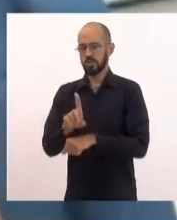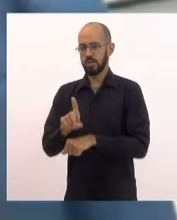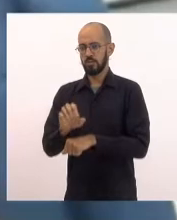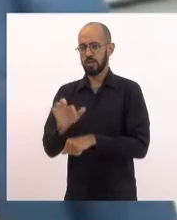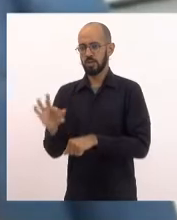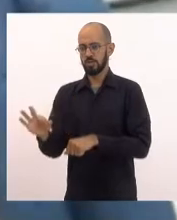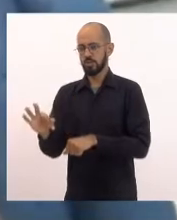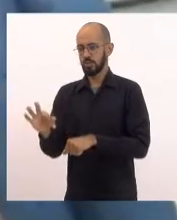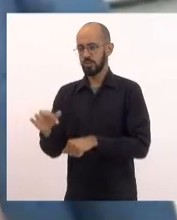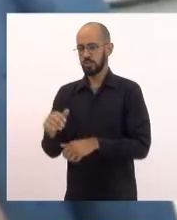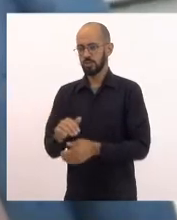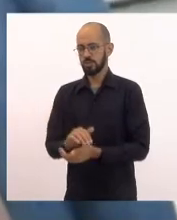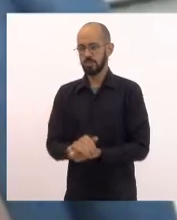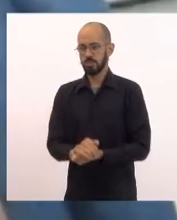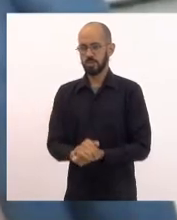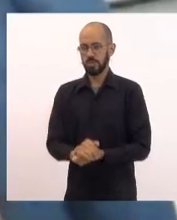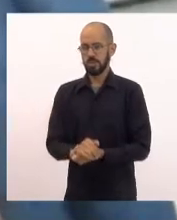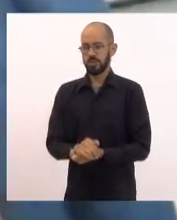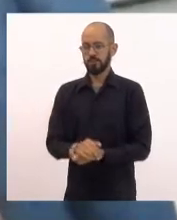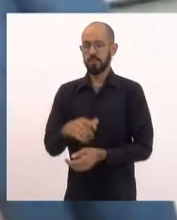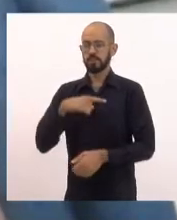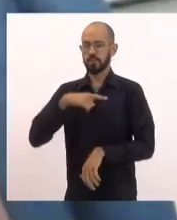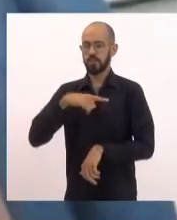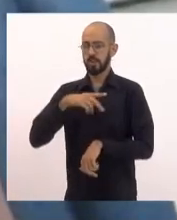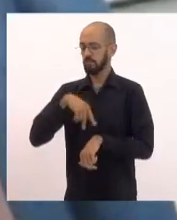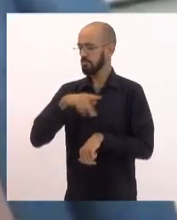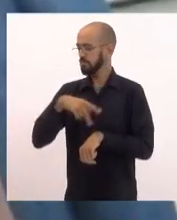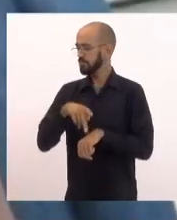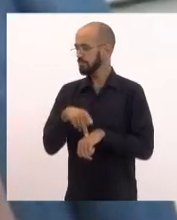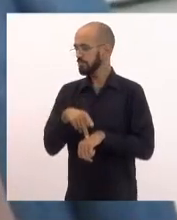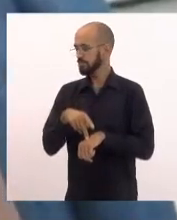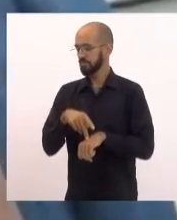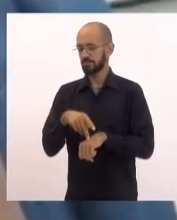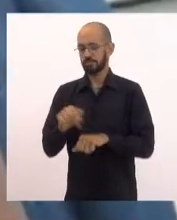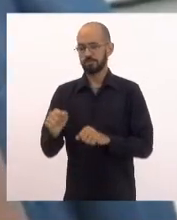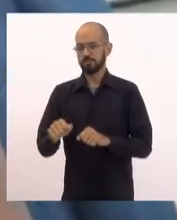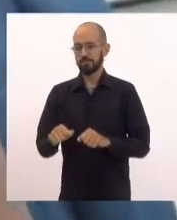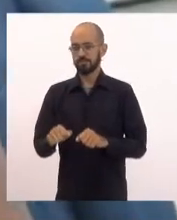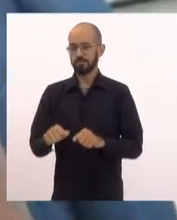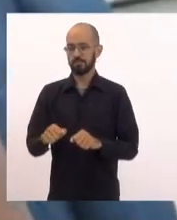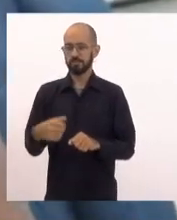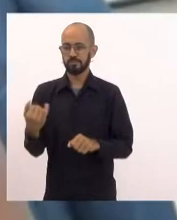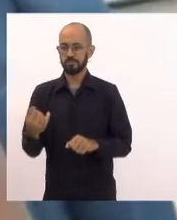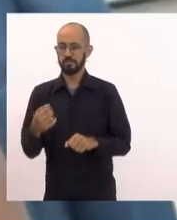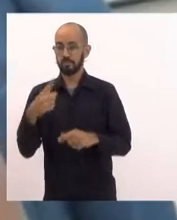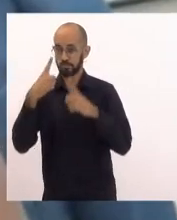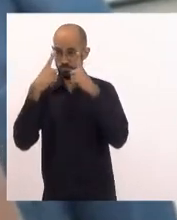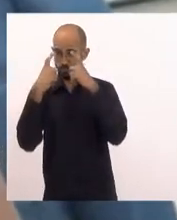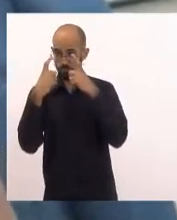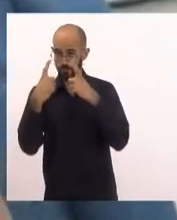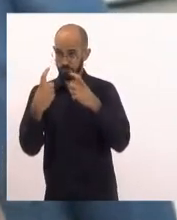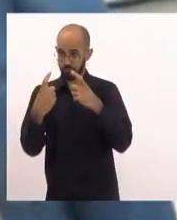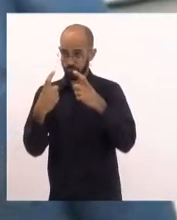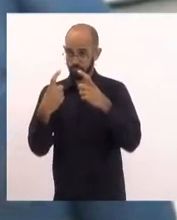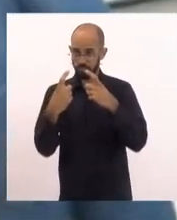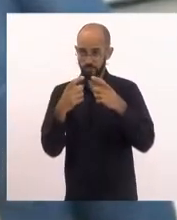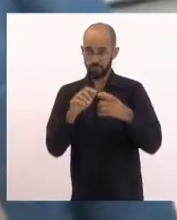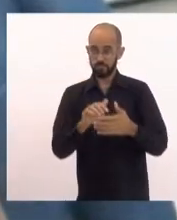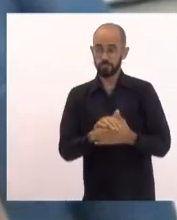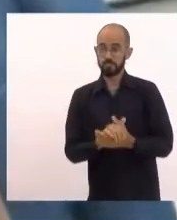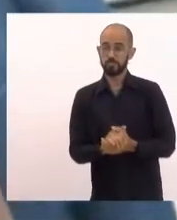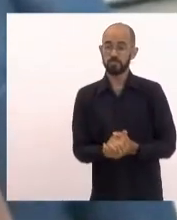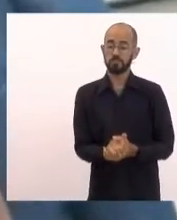Nosso país, o Brasil, é um dos países mais violentos para defensores e defensoras de direitos humanos. Tudo porque a dignidade do